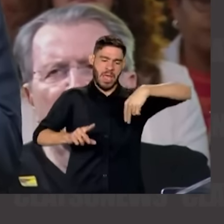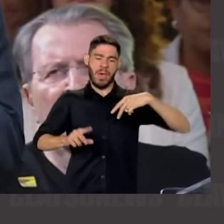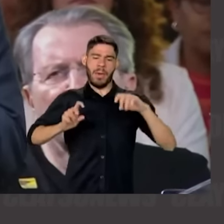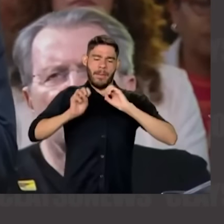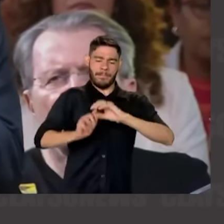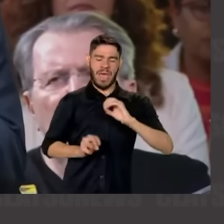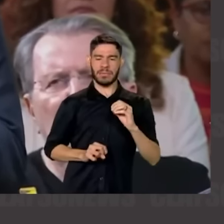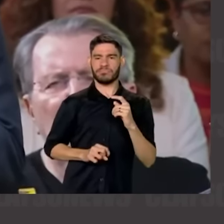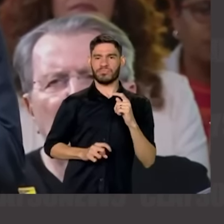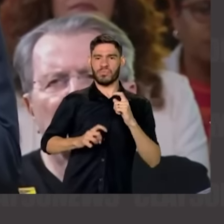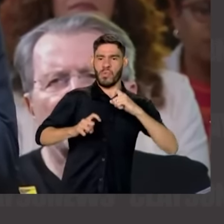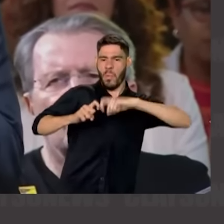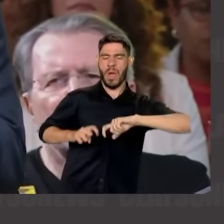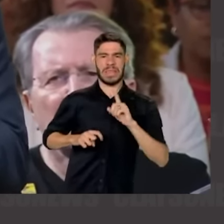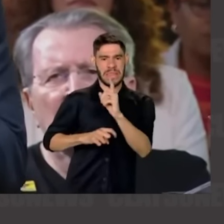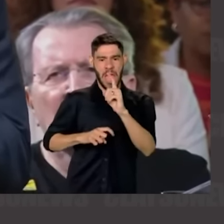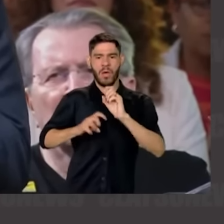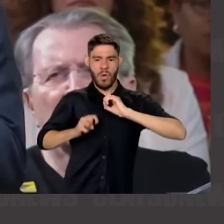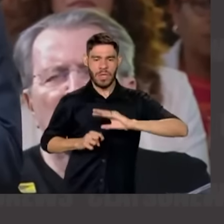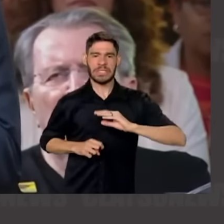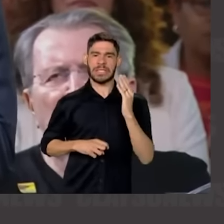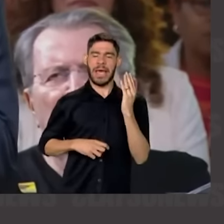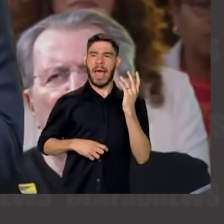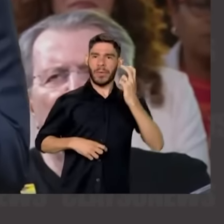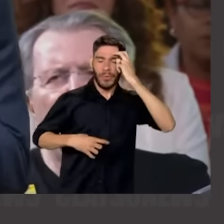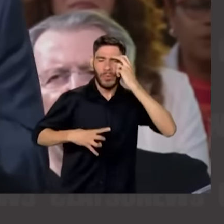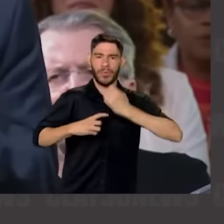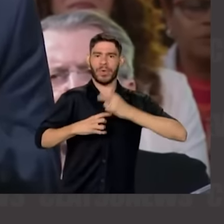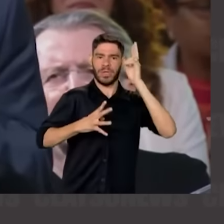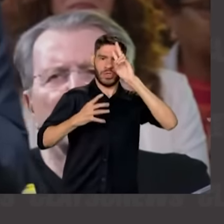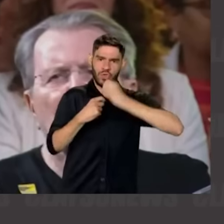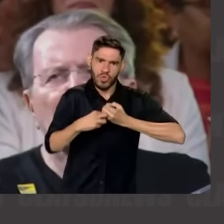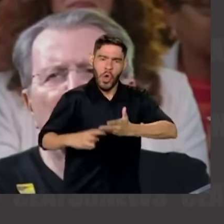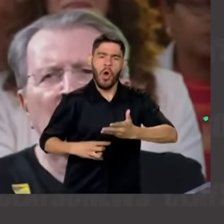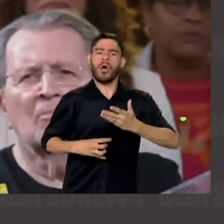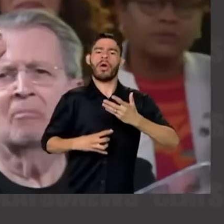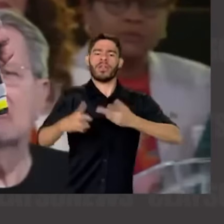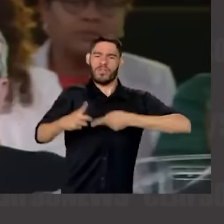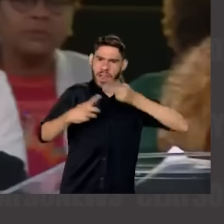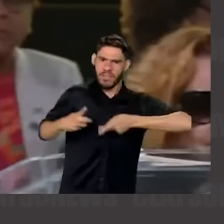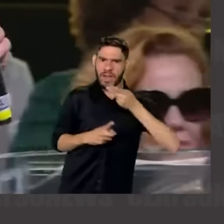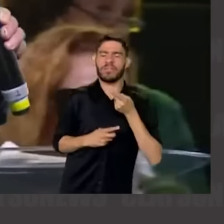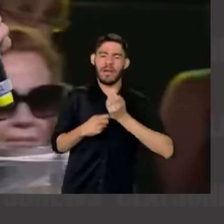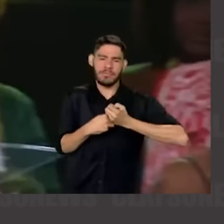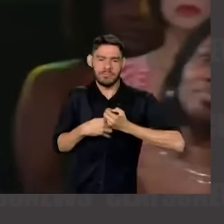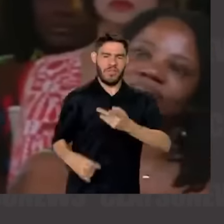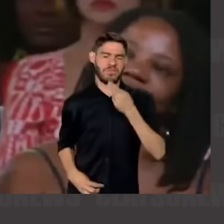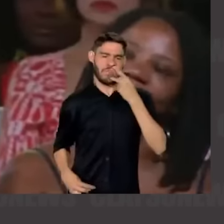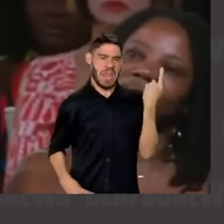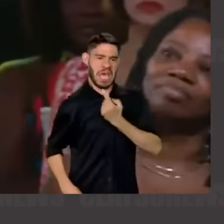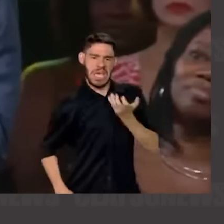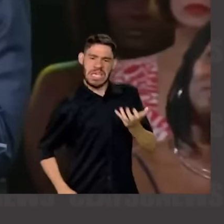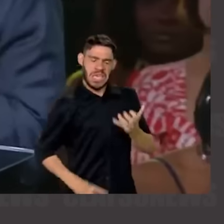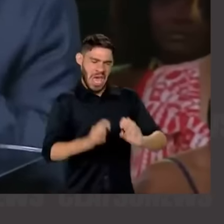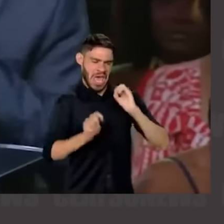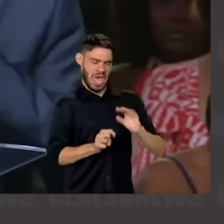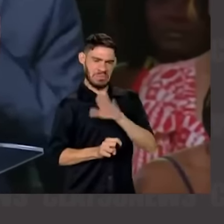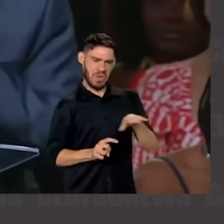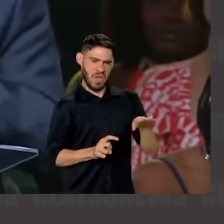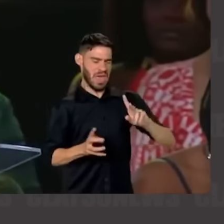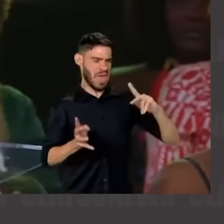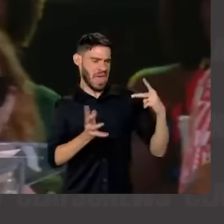para ensinar putaria. É para ensinar cultura. É para contar história. É para contar narrativas. E não para dizer que nós queremos ensinar as